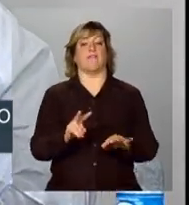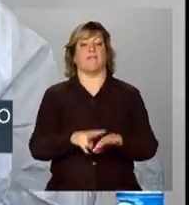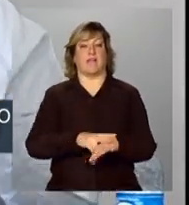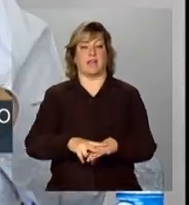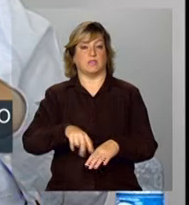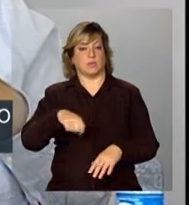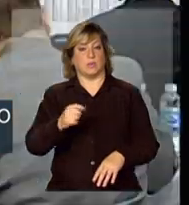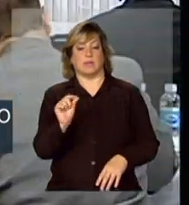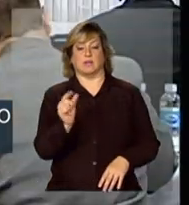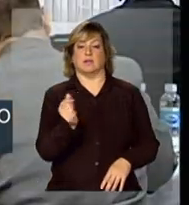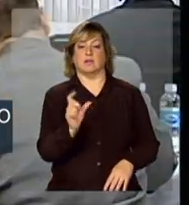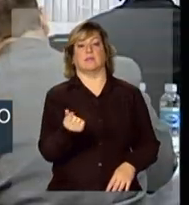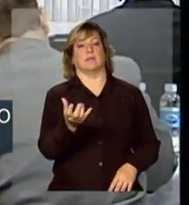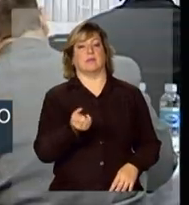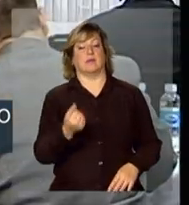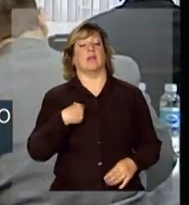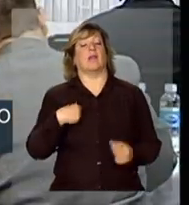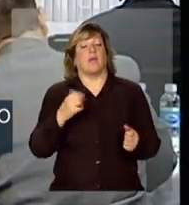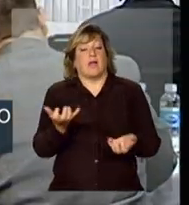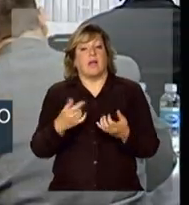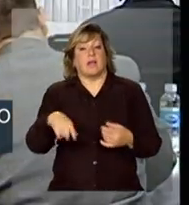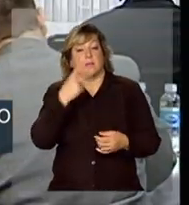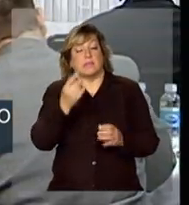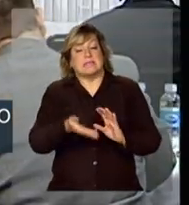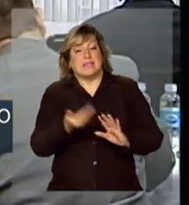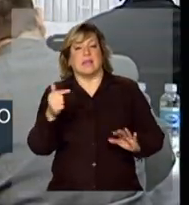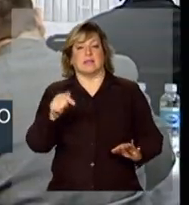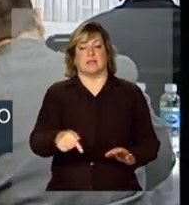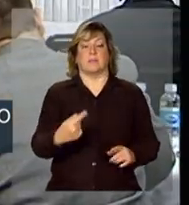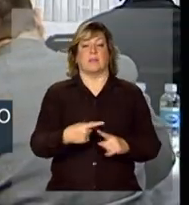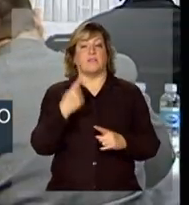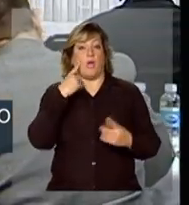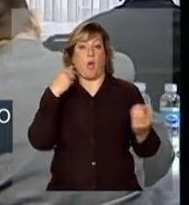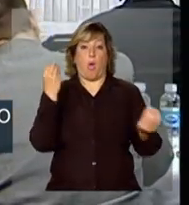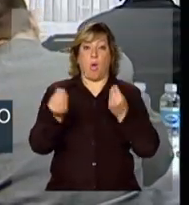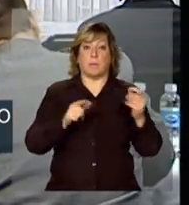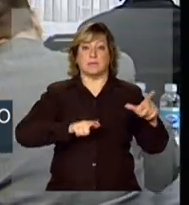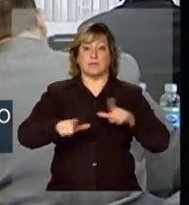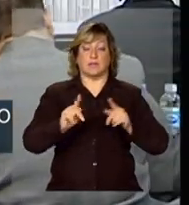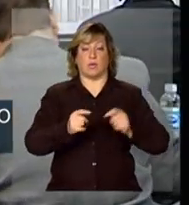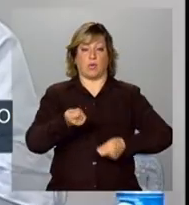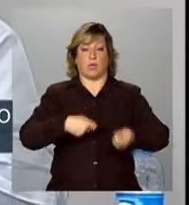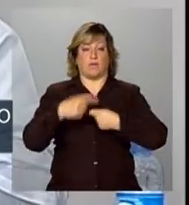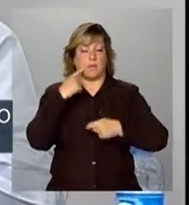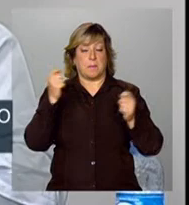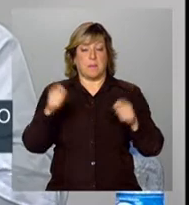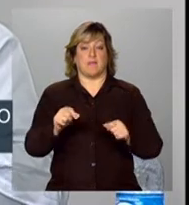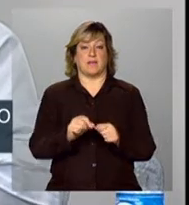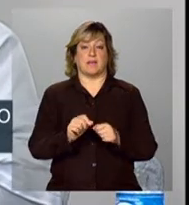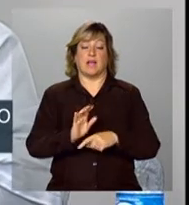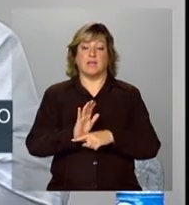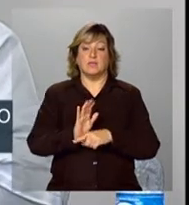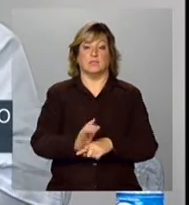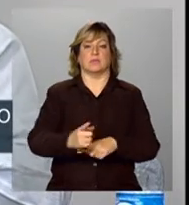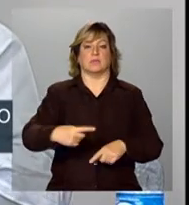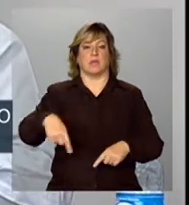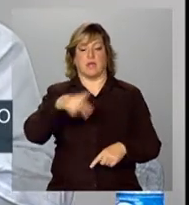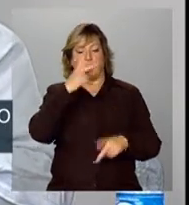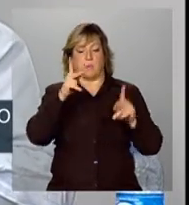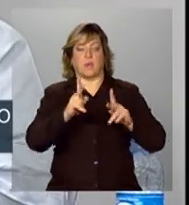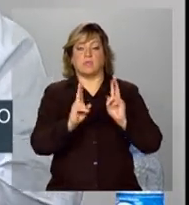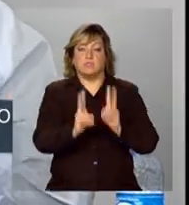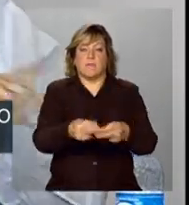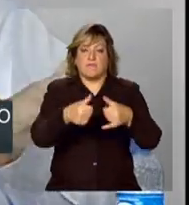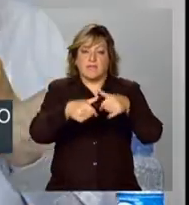pessoas saiam do Bolsa Verde. E, para isso, eu tenho que discutir modelos de gestão economicamente viáveis que levem à fixação desses povos na